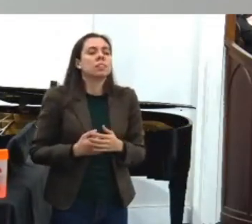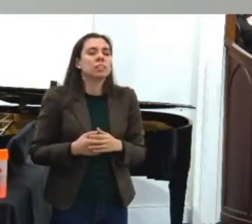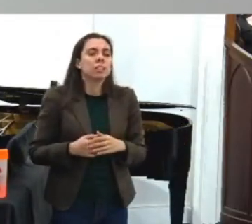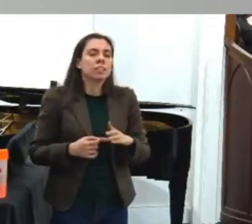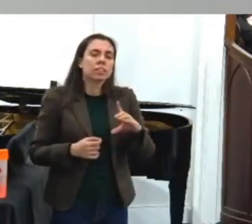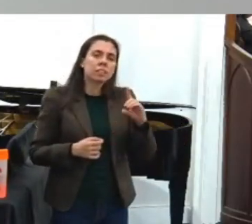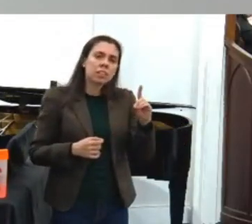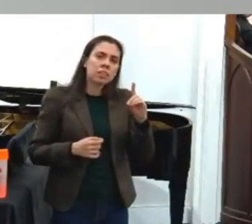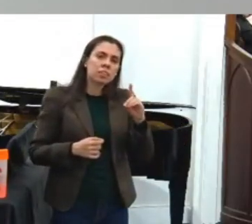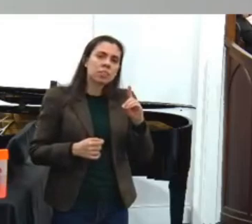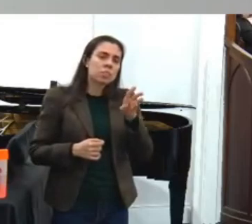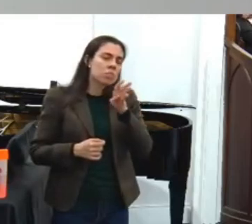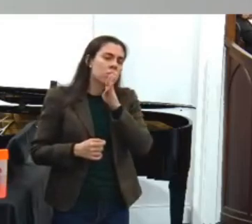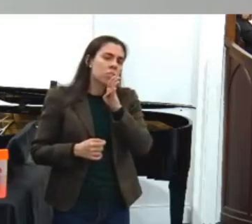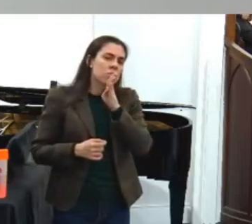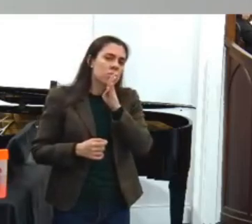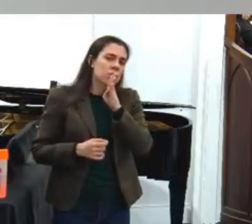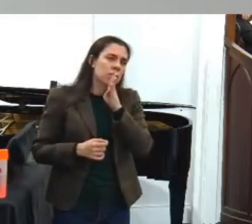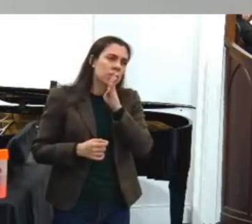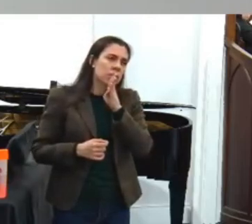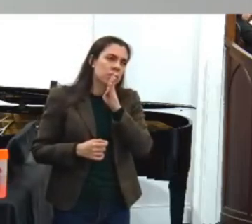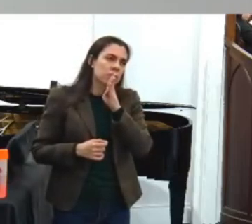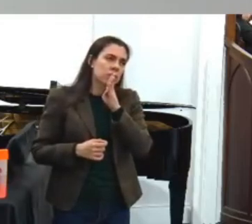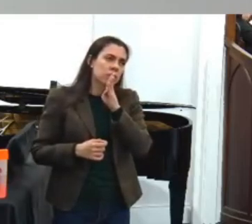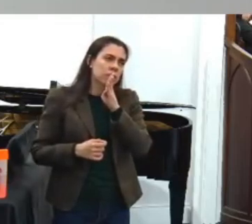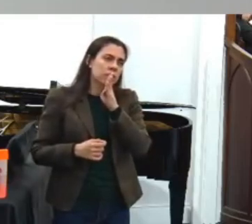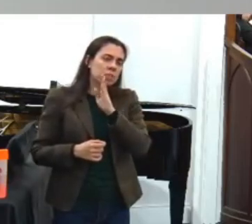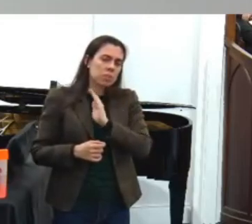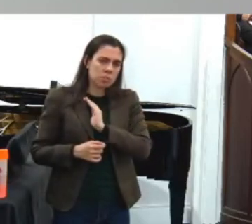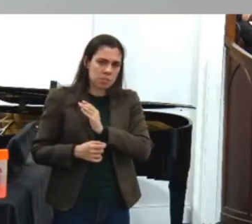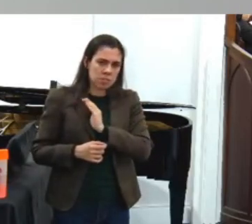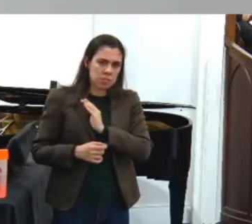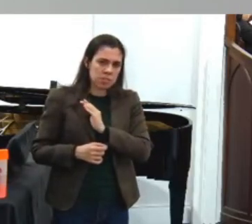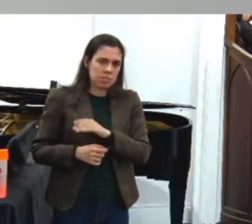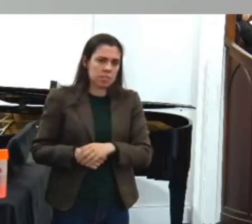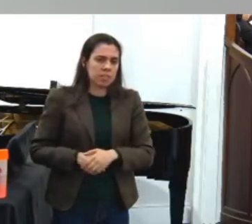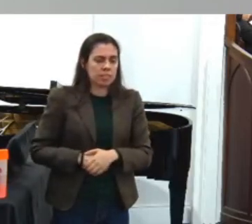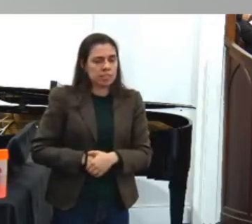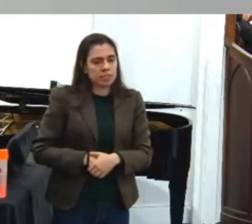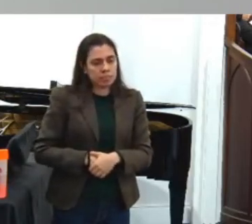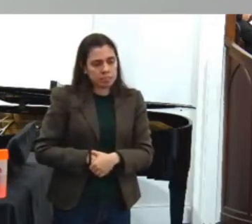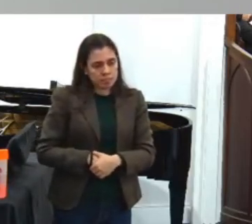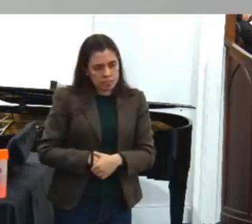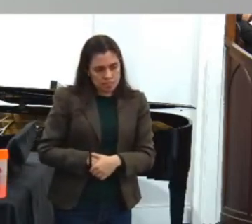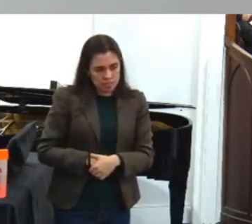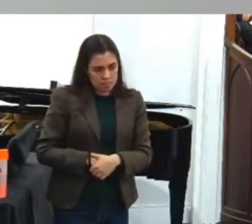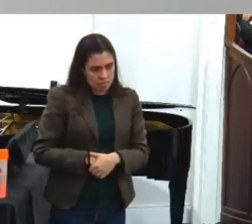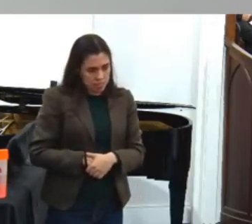Mas Deus conhece a nossa condição espiritual.